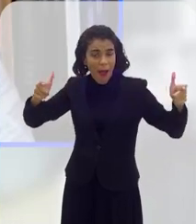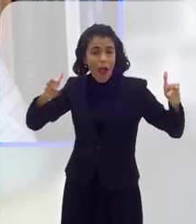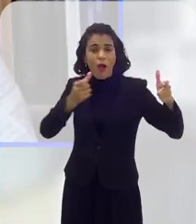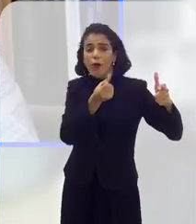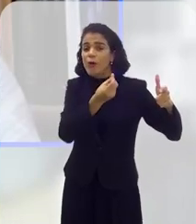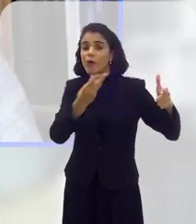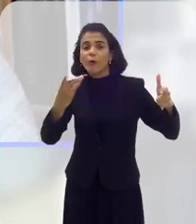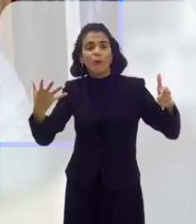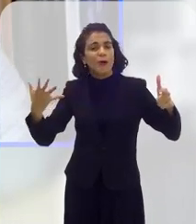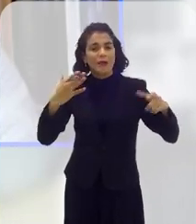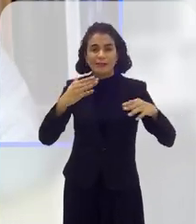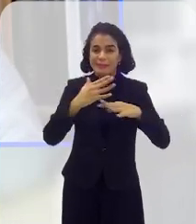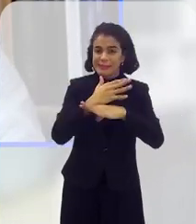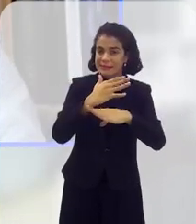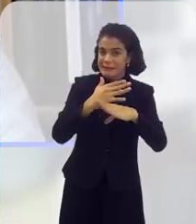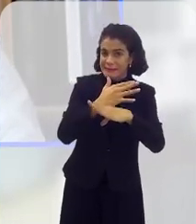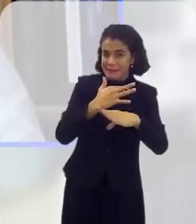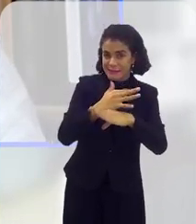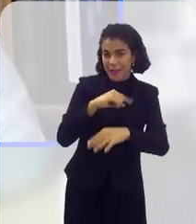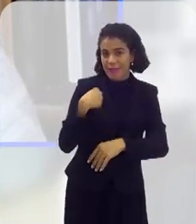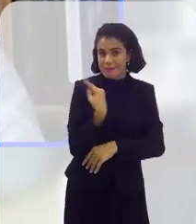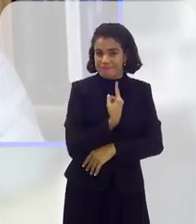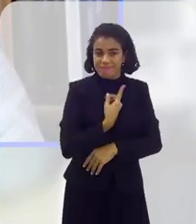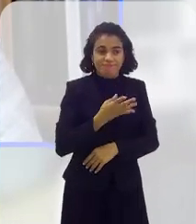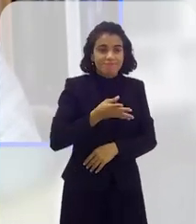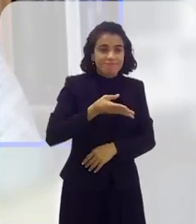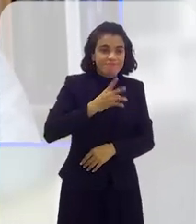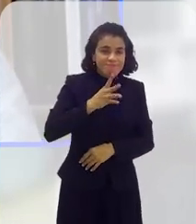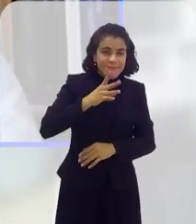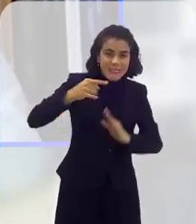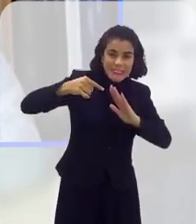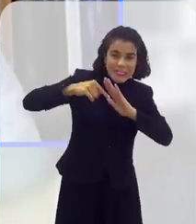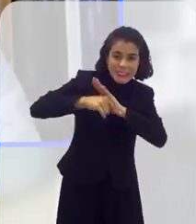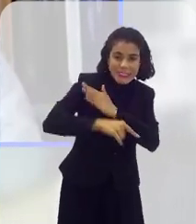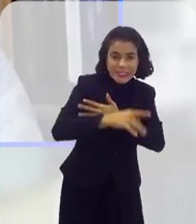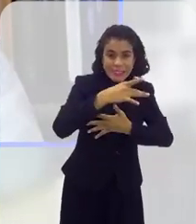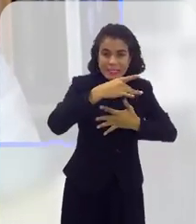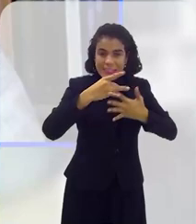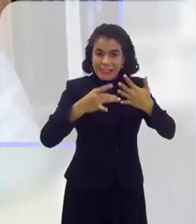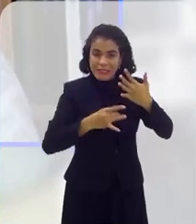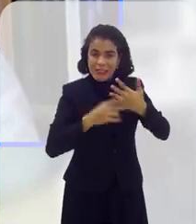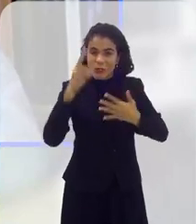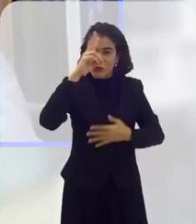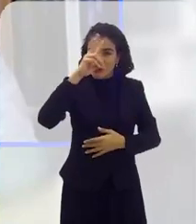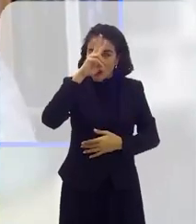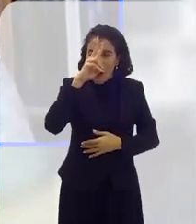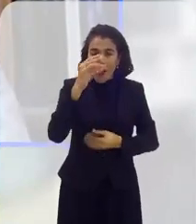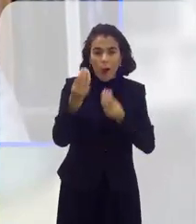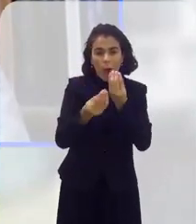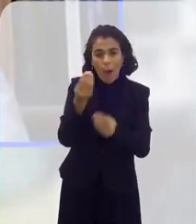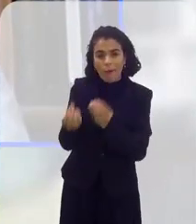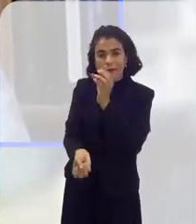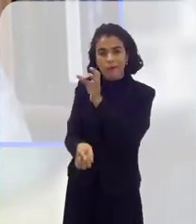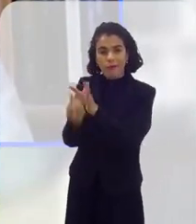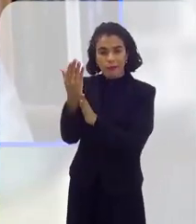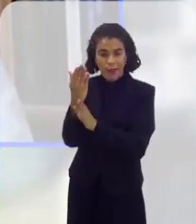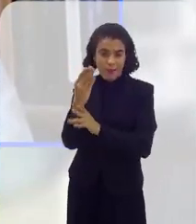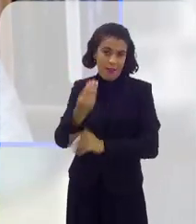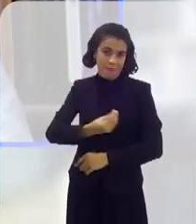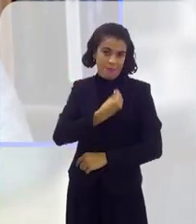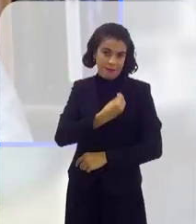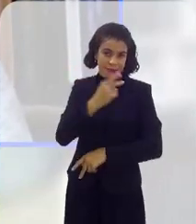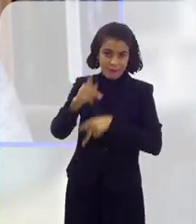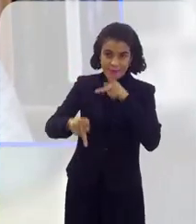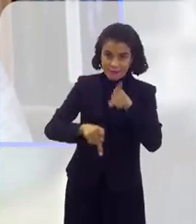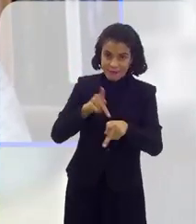grande, quantas cidades a gente conhece que contam a história, que foram fundadas com a participação